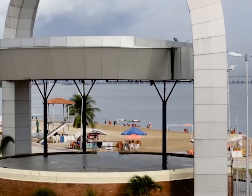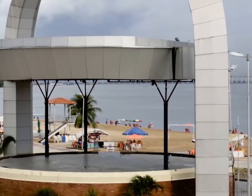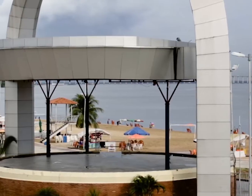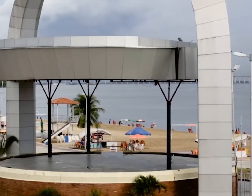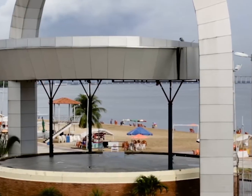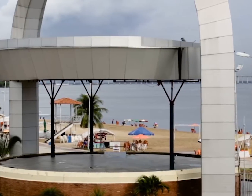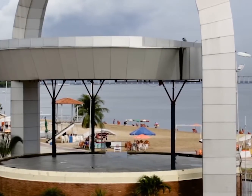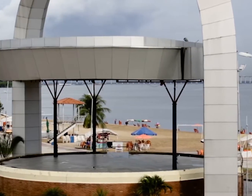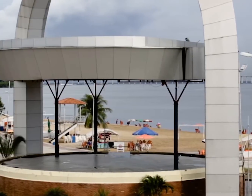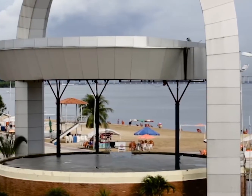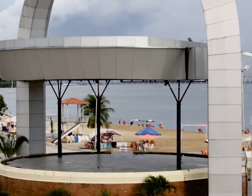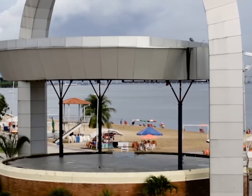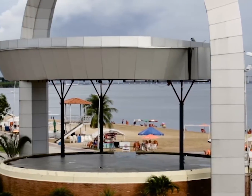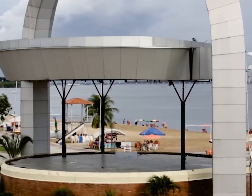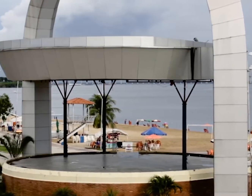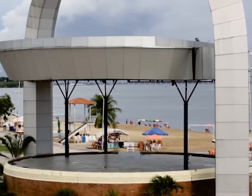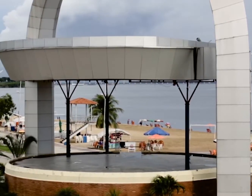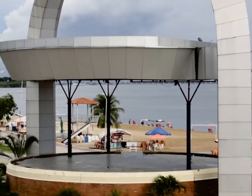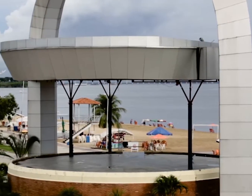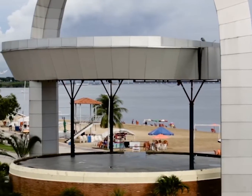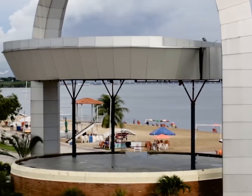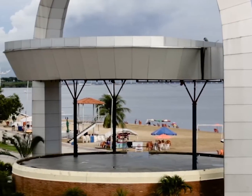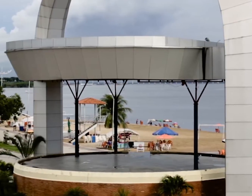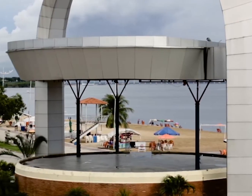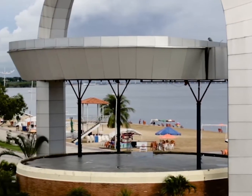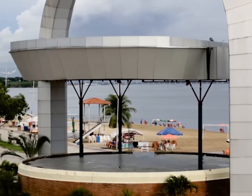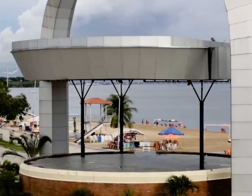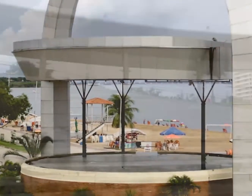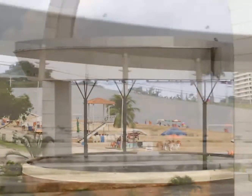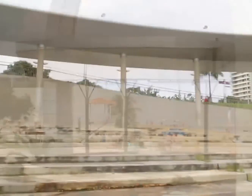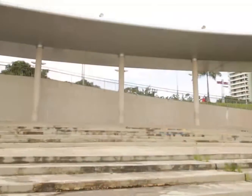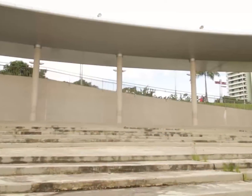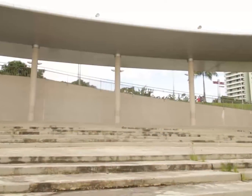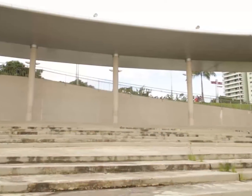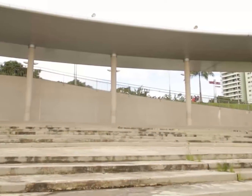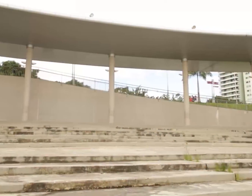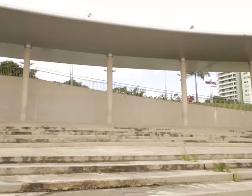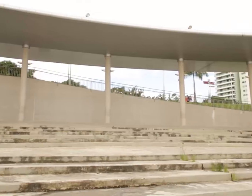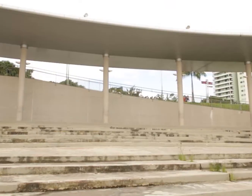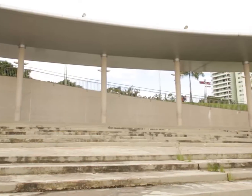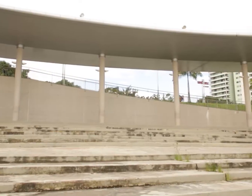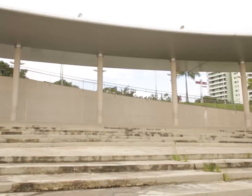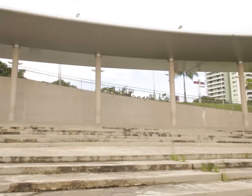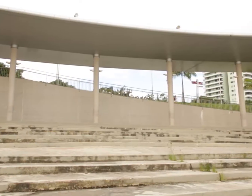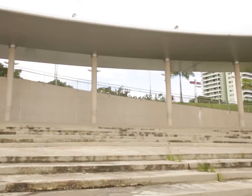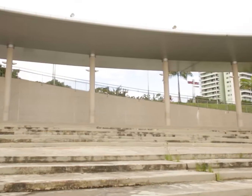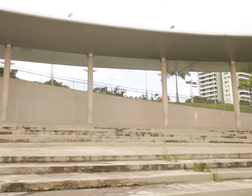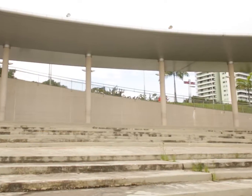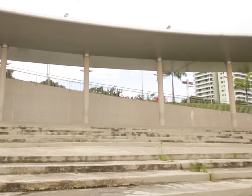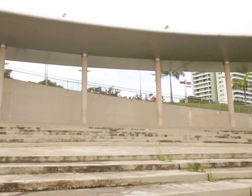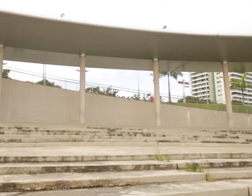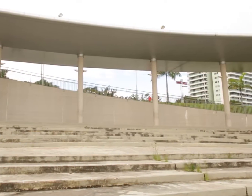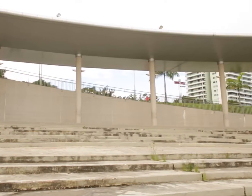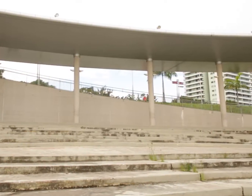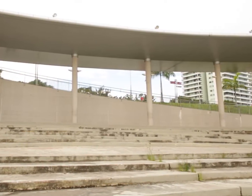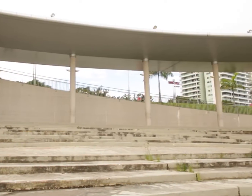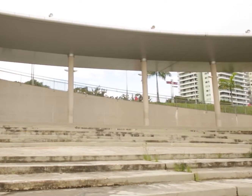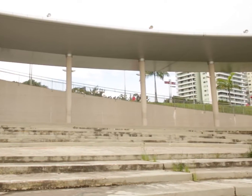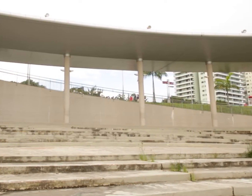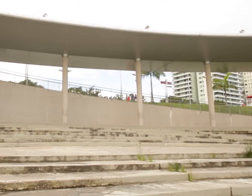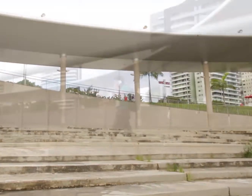o homem pensou está aqui atrás. É o nosso anfiteatro, o anfiteatro da Ponta Negra. Observe